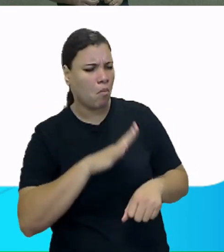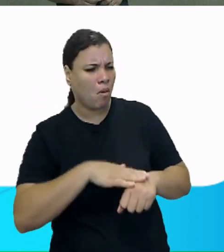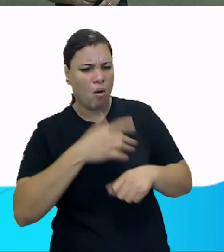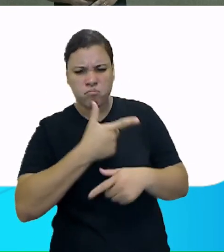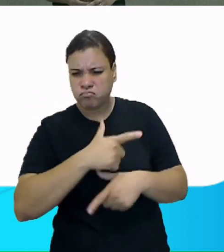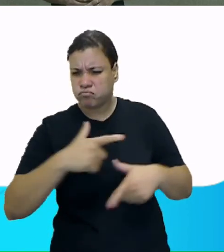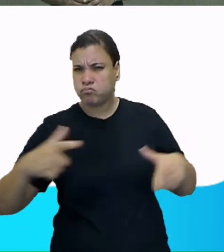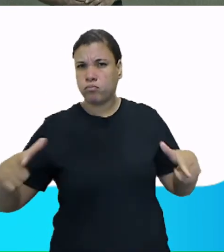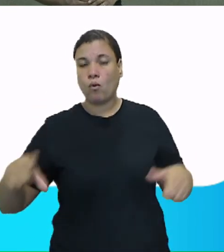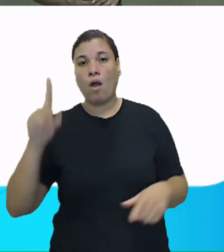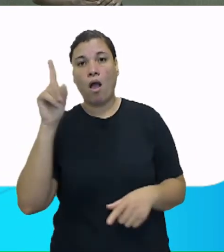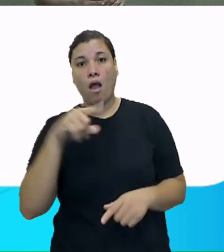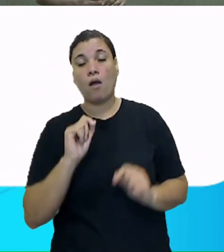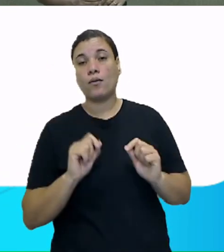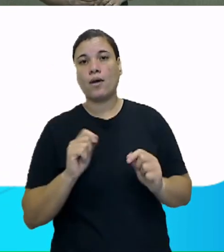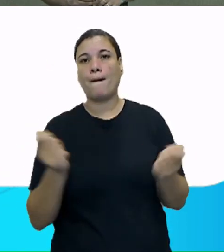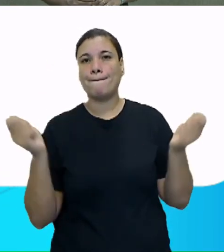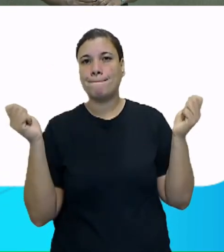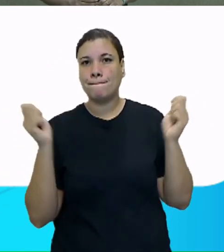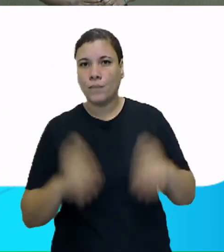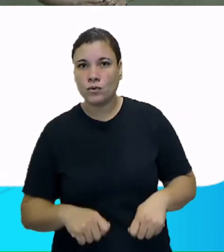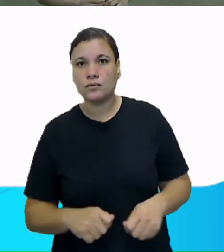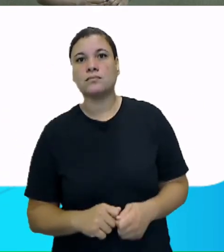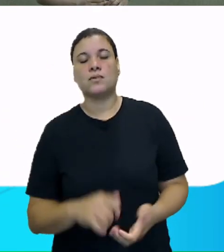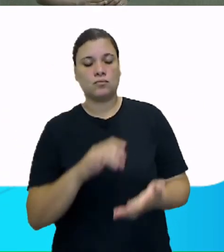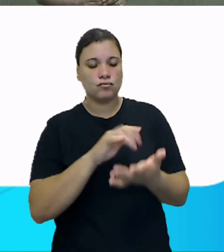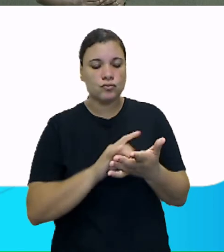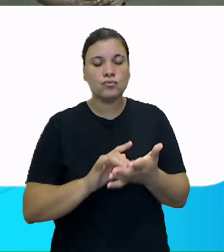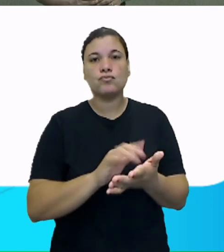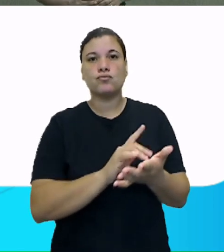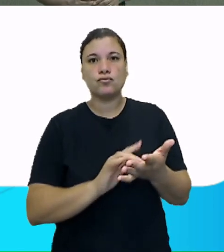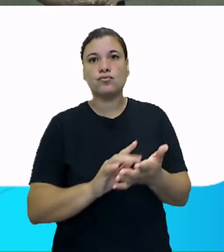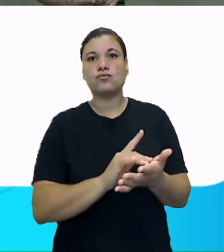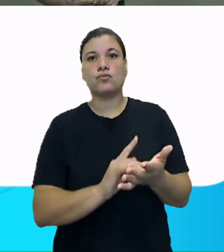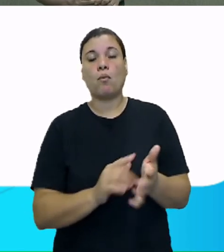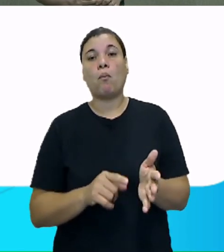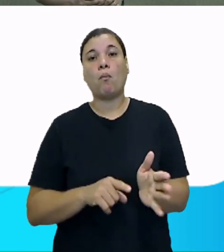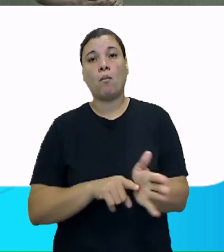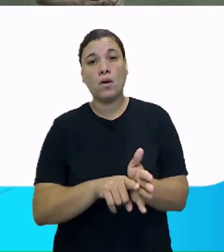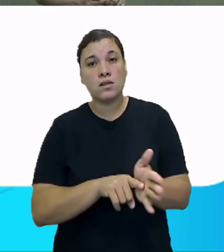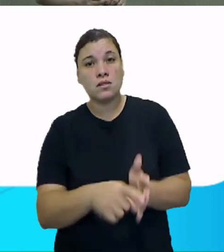infográficos foi a possibilidade de digitalização de dados em